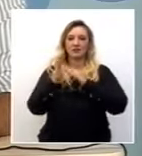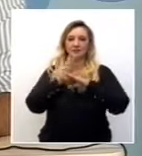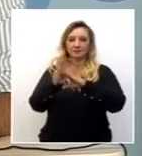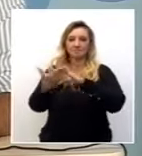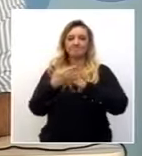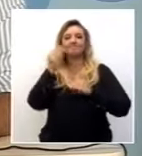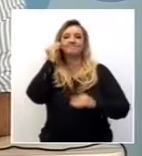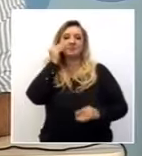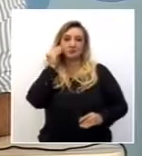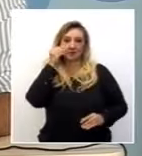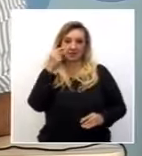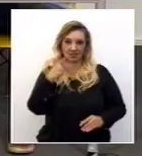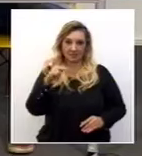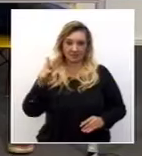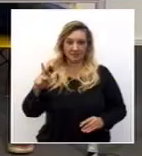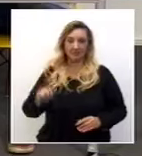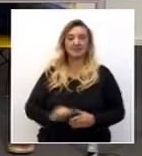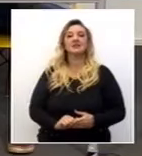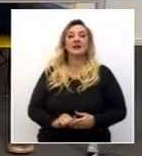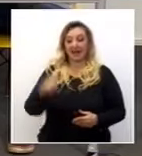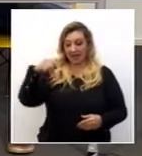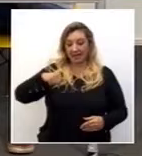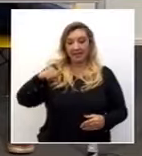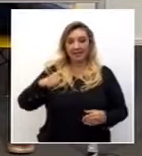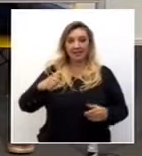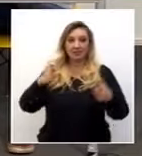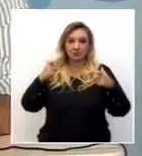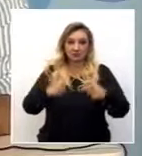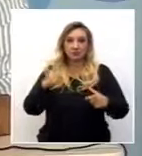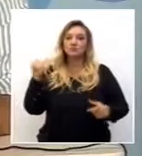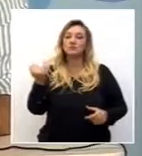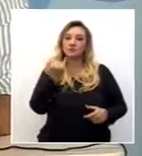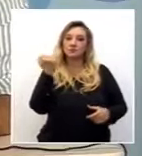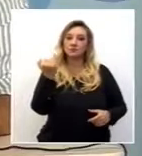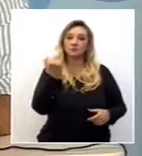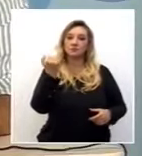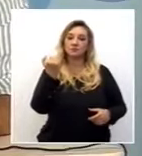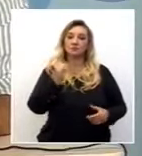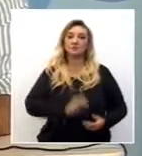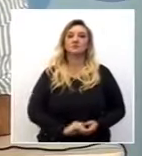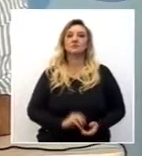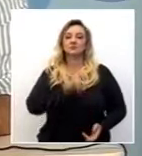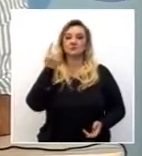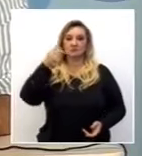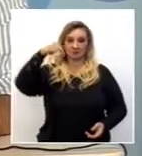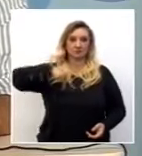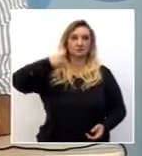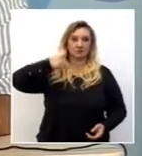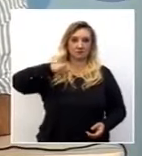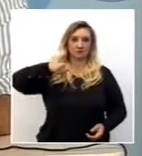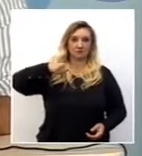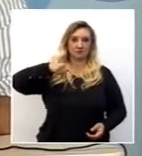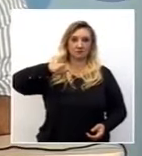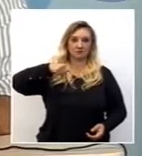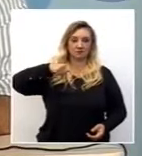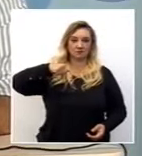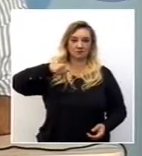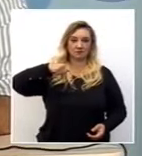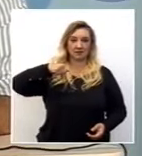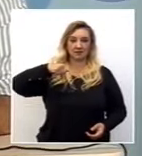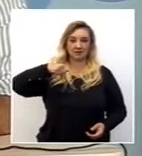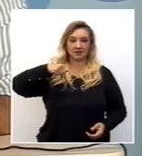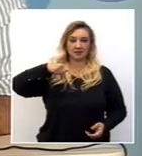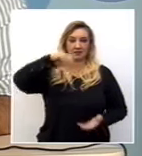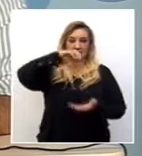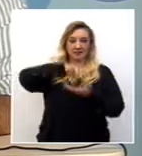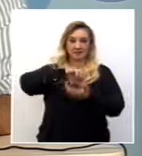suas experiências. Sim. Nesse canal. É importantíssimo isso. Nós aqui, no Centro de Mídias,